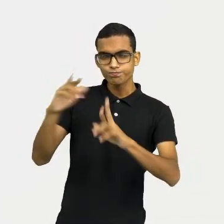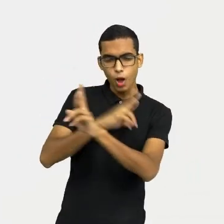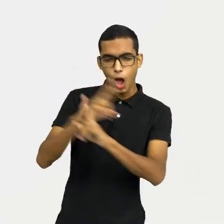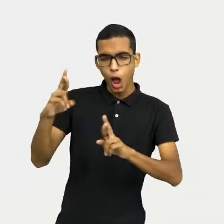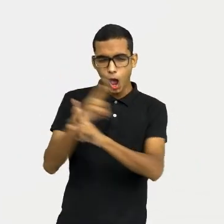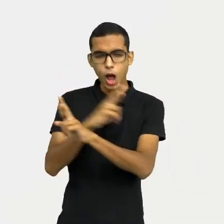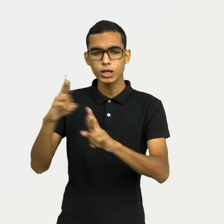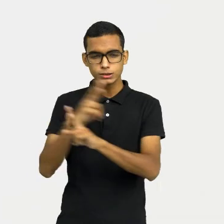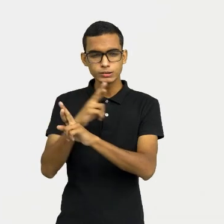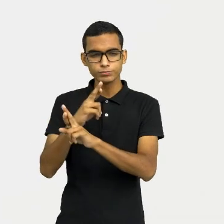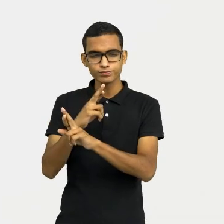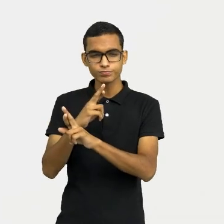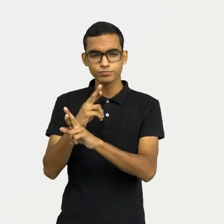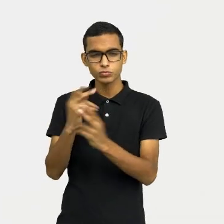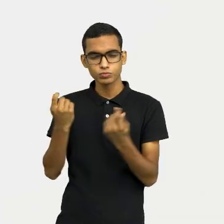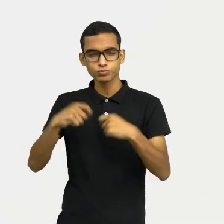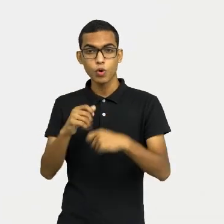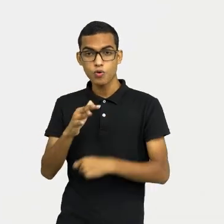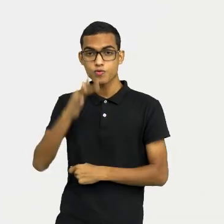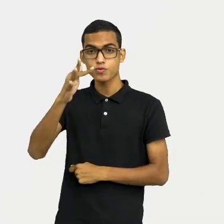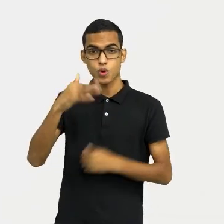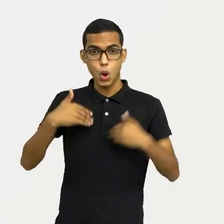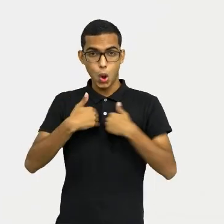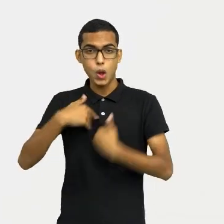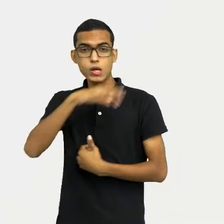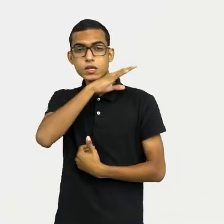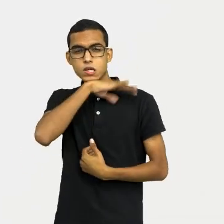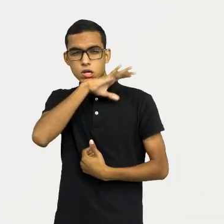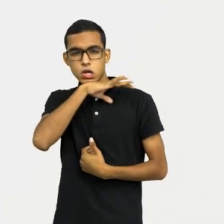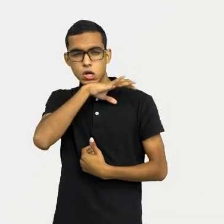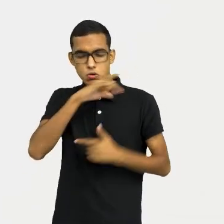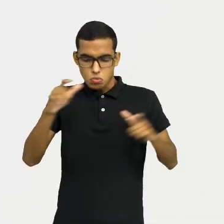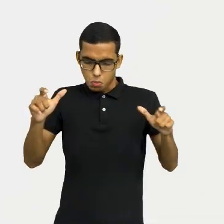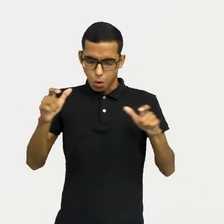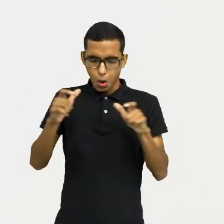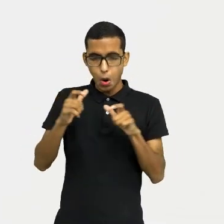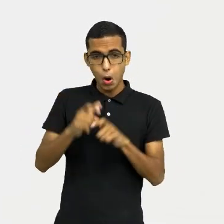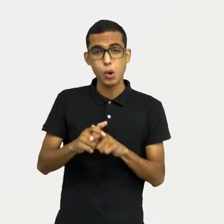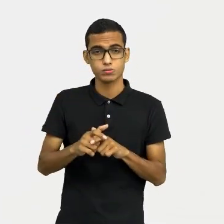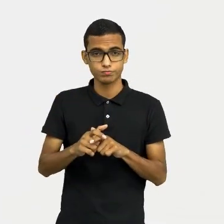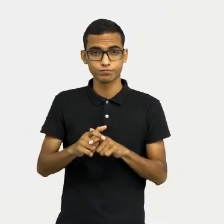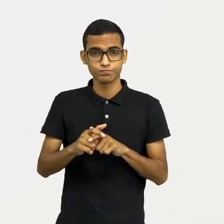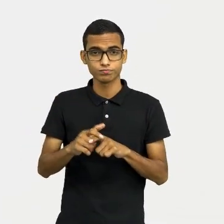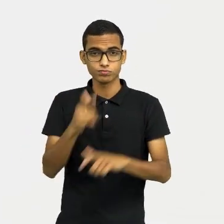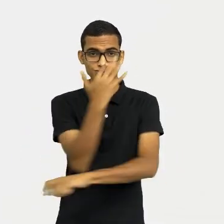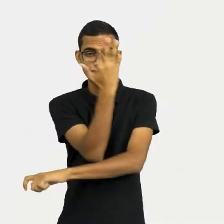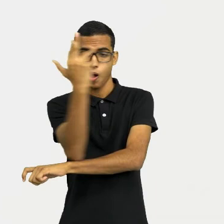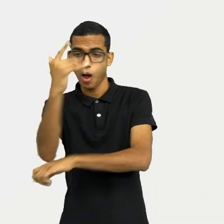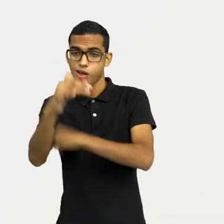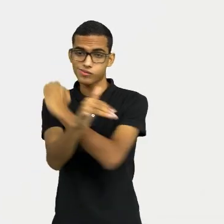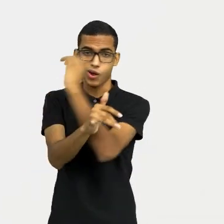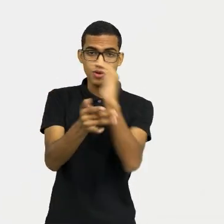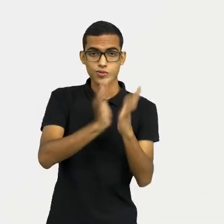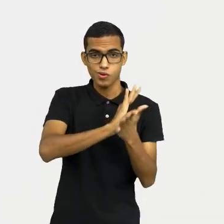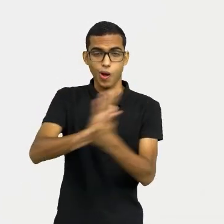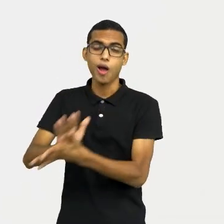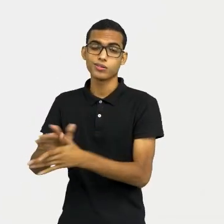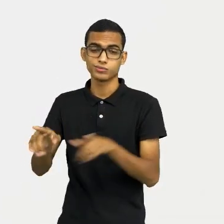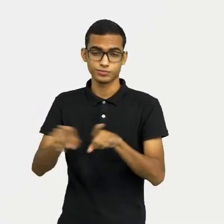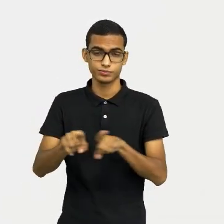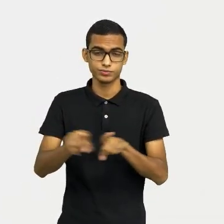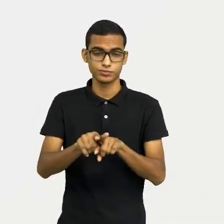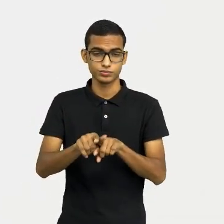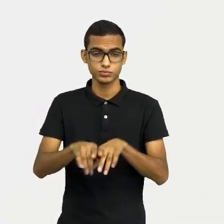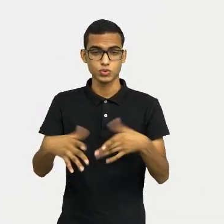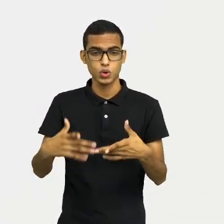natureza está levando à extinção de muitas espécies de fauna e da flora, assim como o